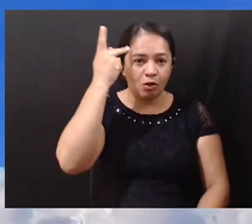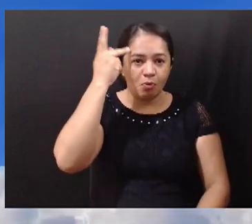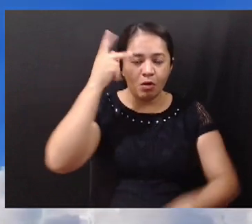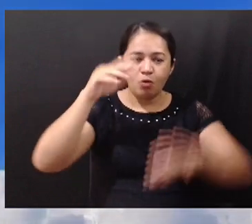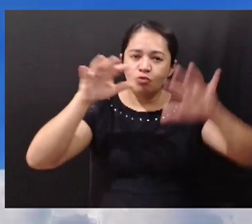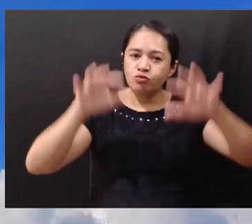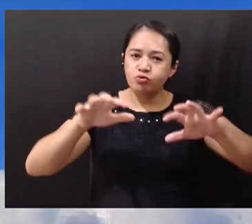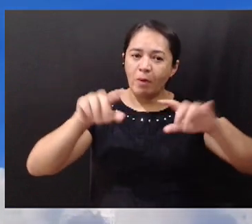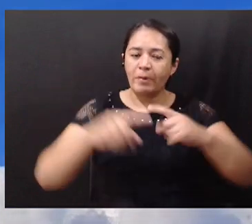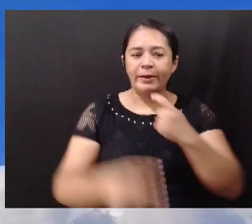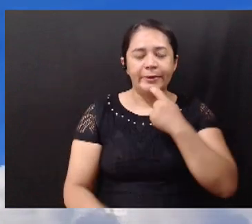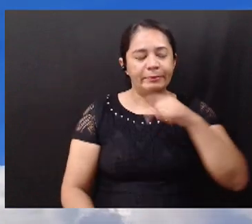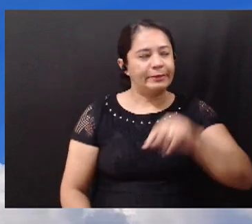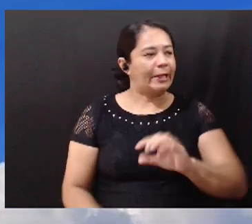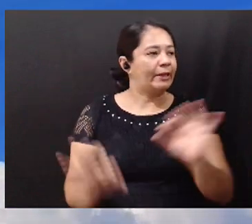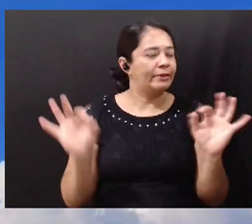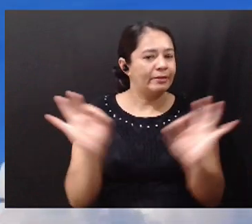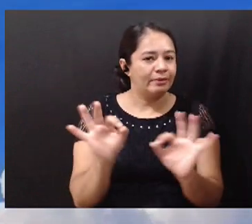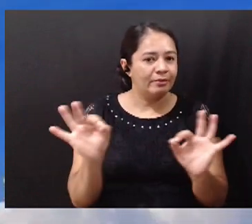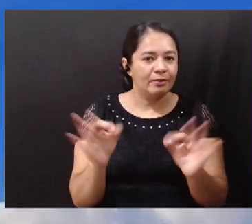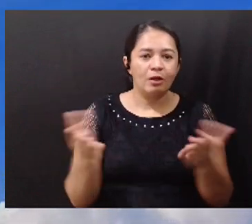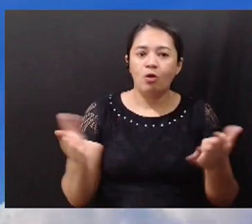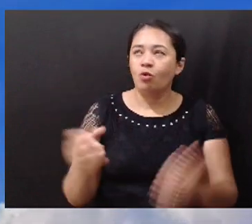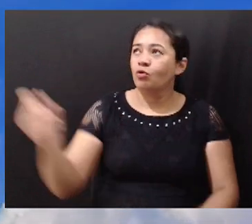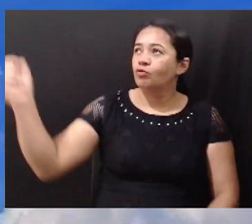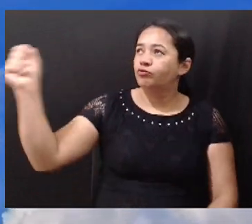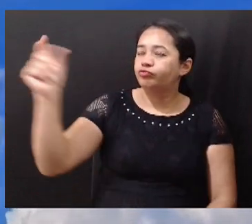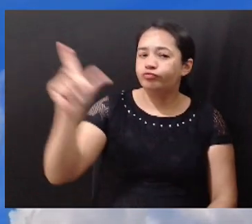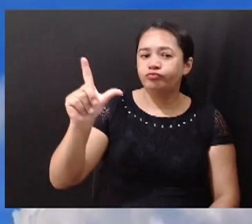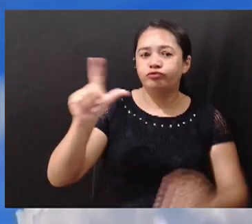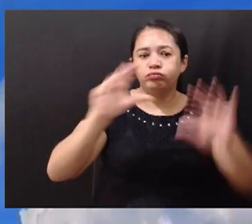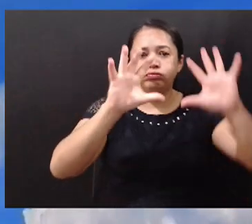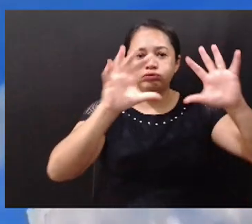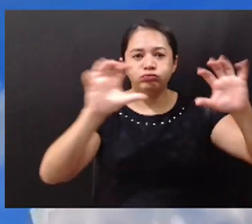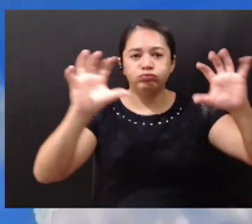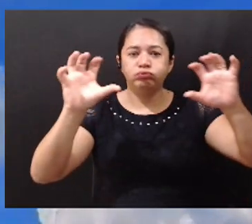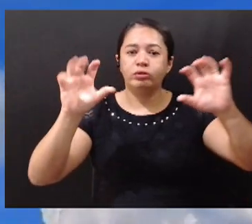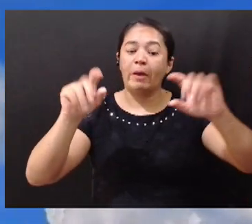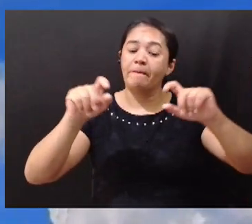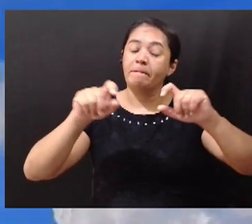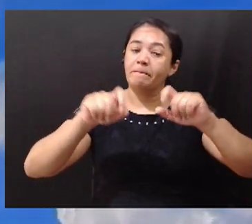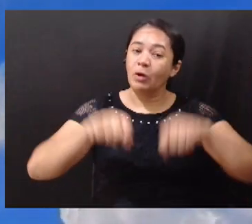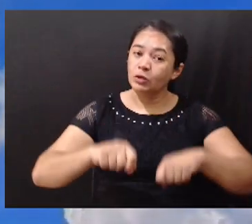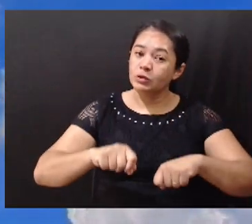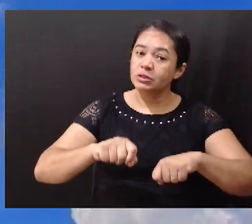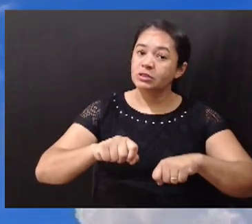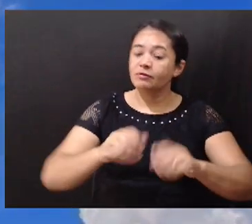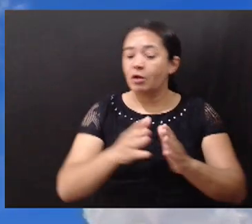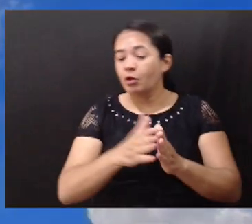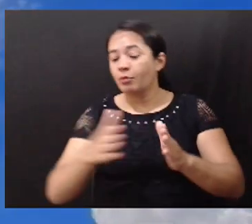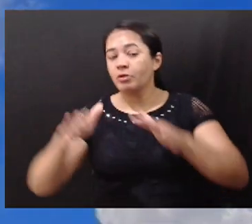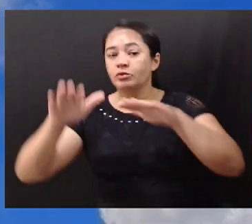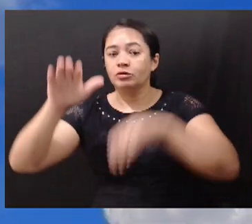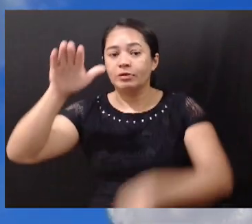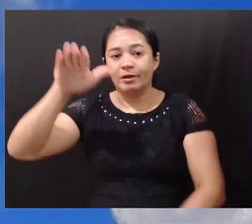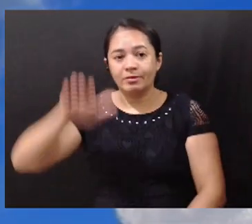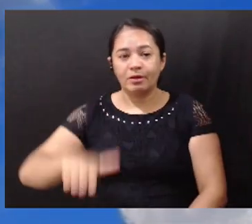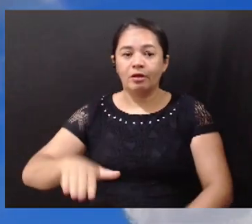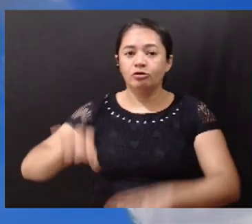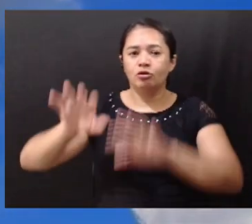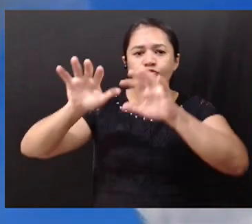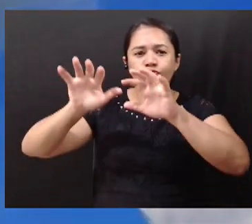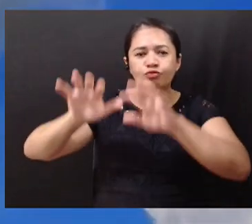nada. Hoje temos sol e aumento de nuvens. A previsão diz que à tarde a gente pode ter chuva aqui na cidade e à